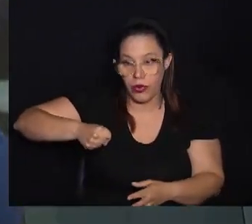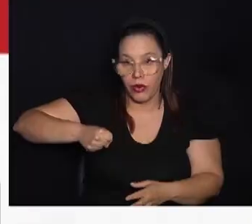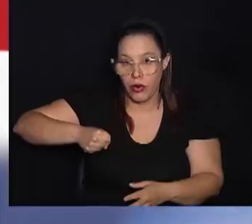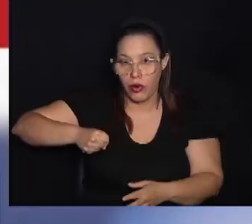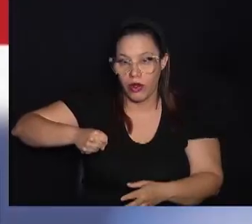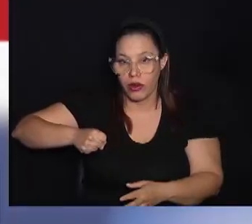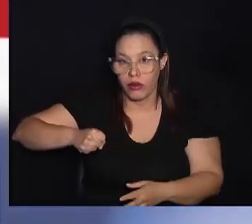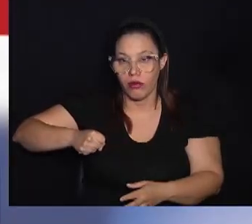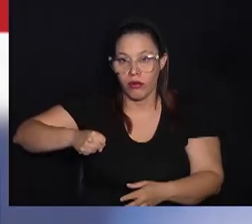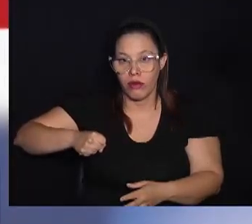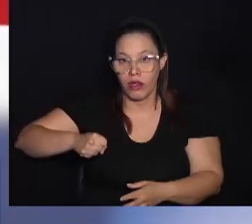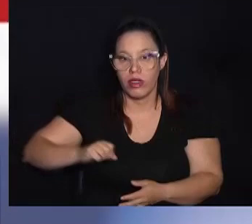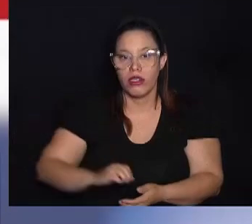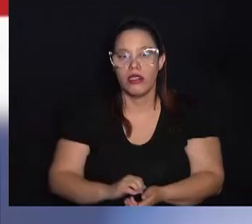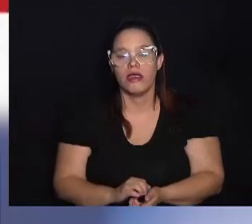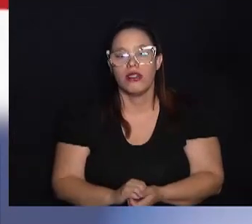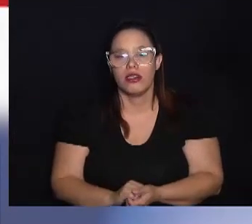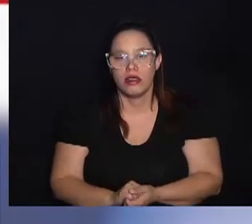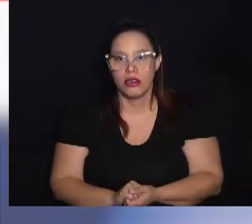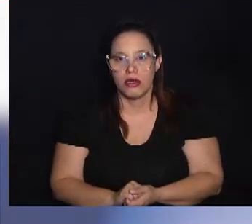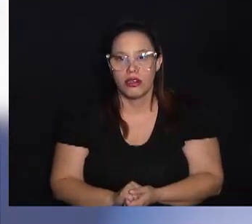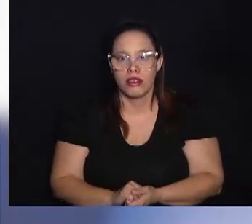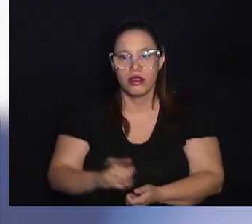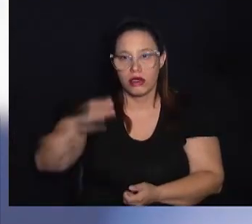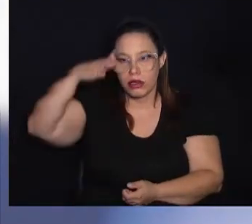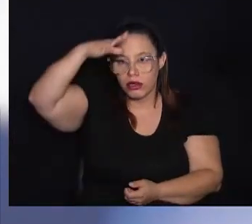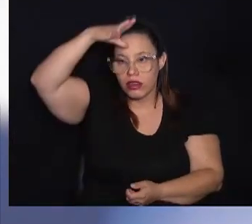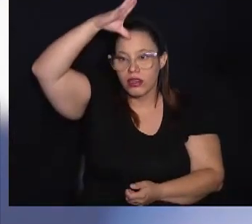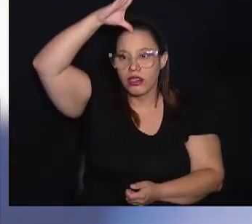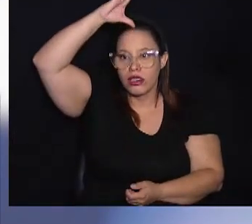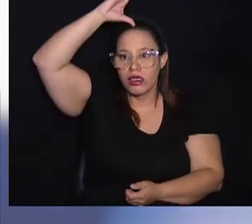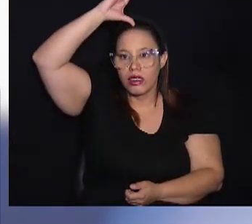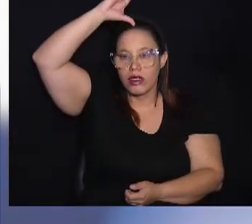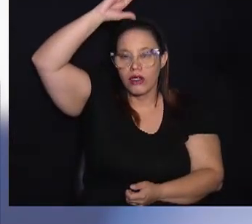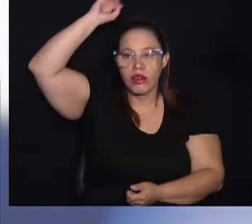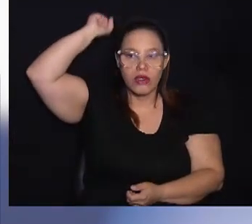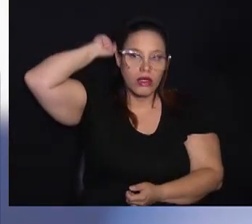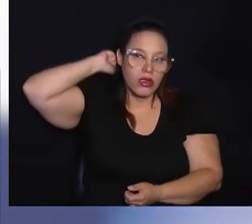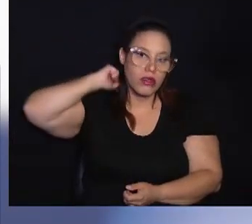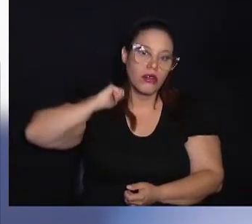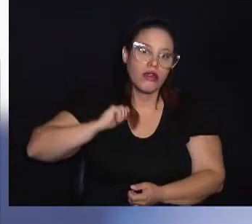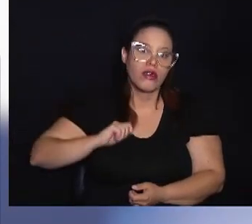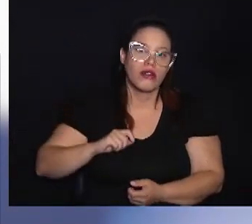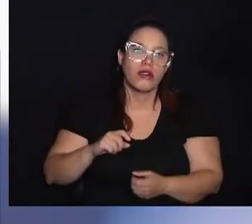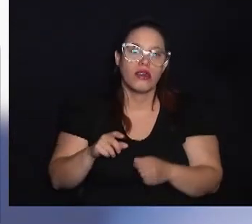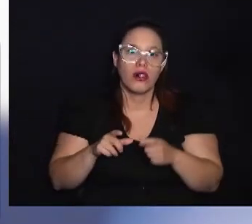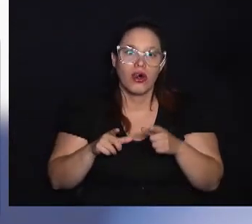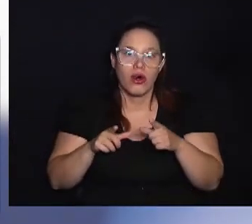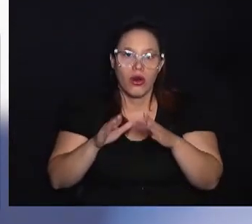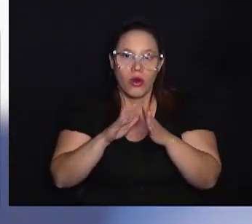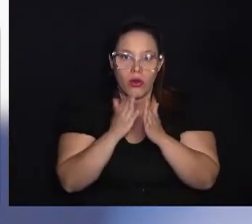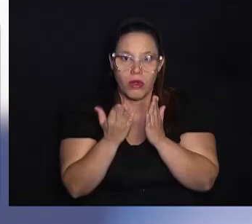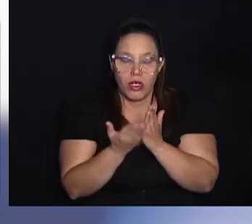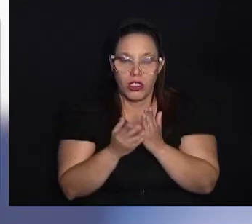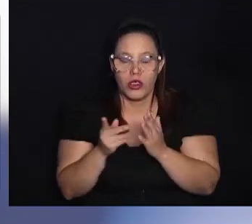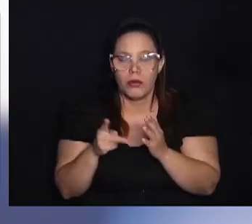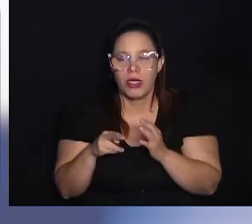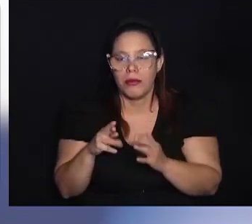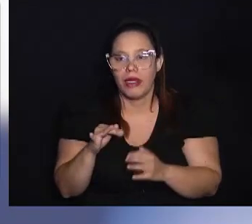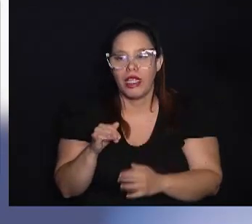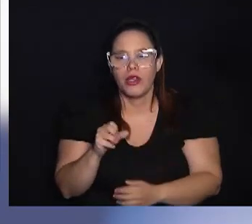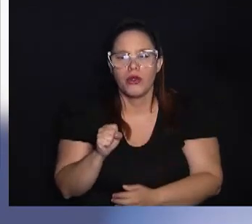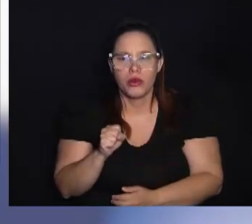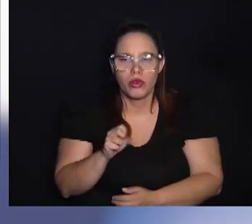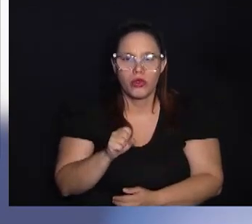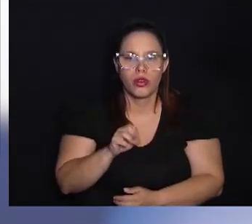criança pegar. Além disso, o subtenente também reforça que o Corpo de Bombeiros tem uma cartilha de primeiros socorros e, se o